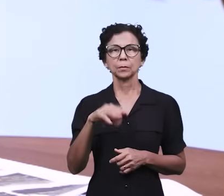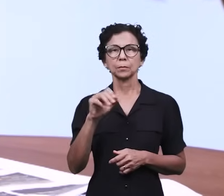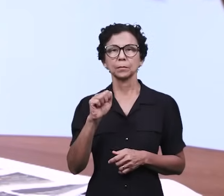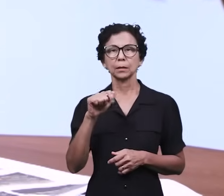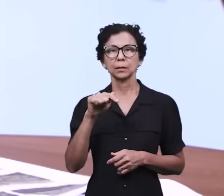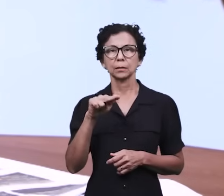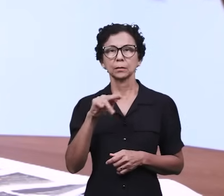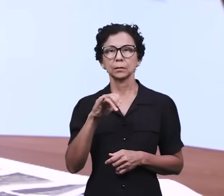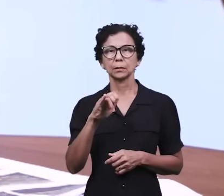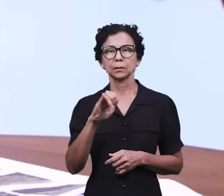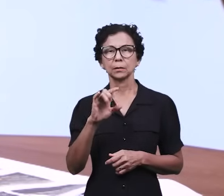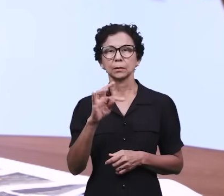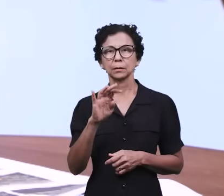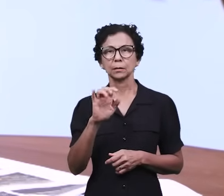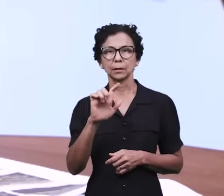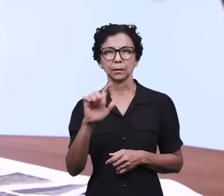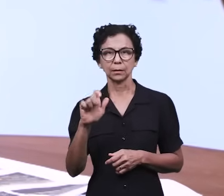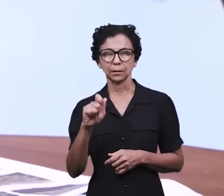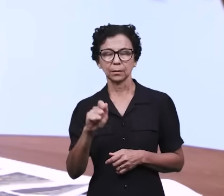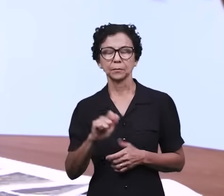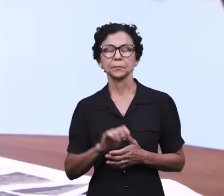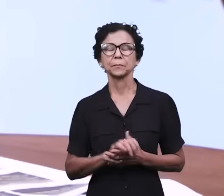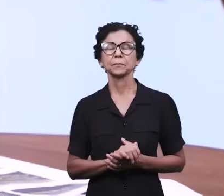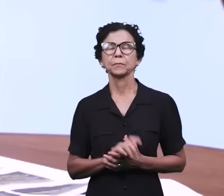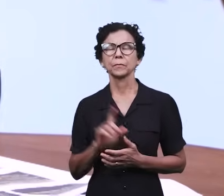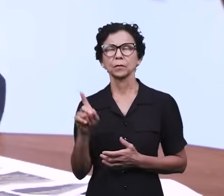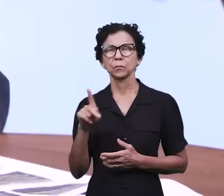algum comentário a fazer, mas